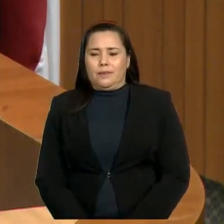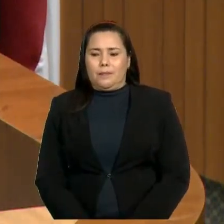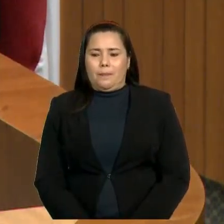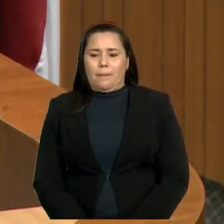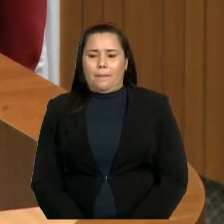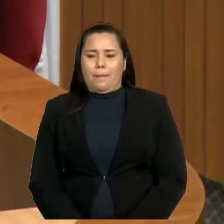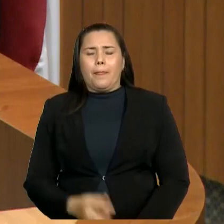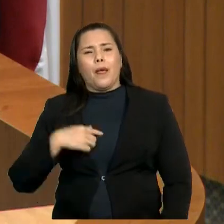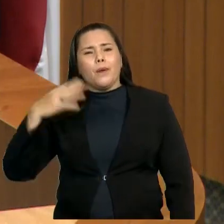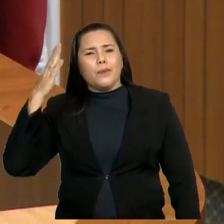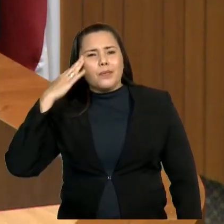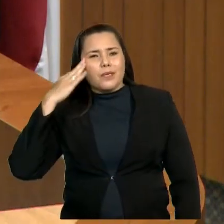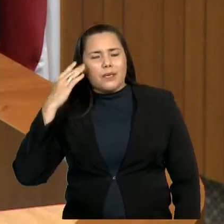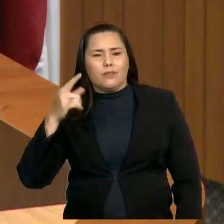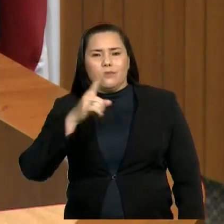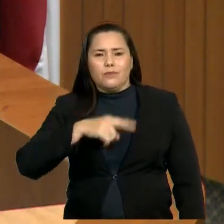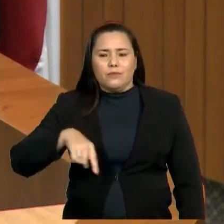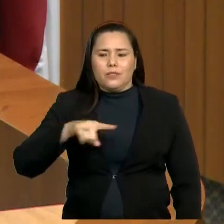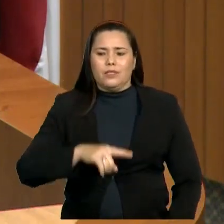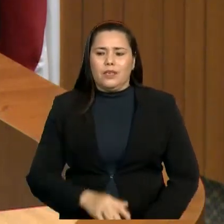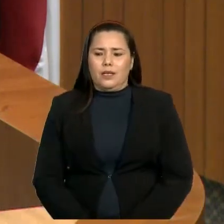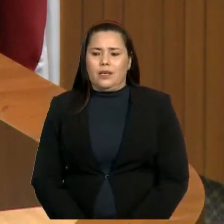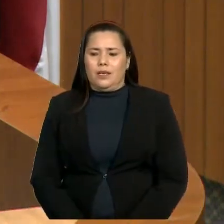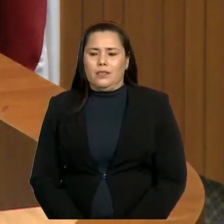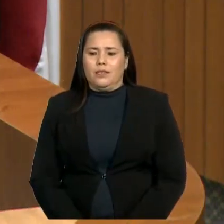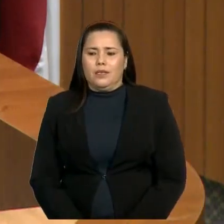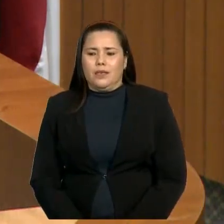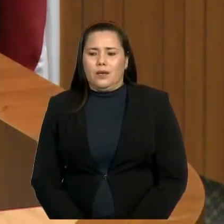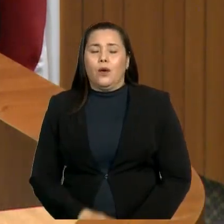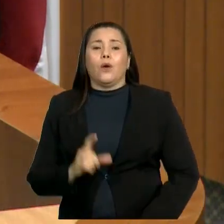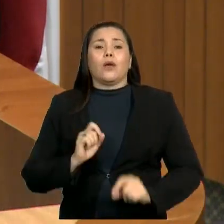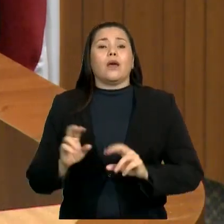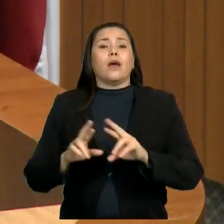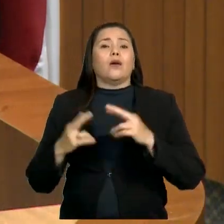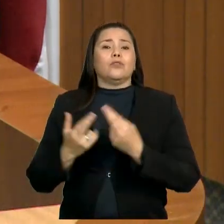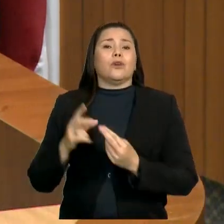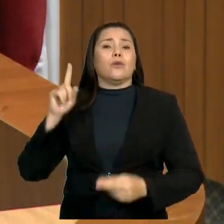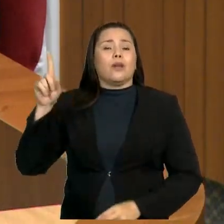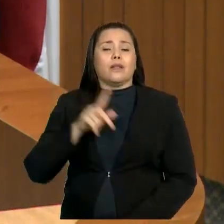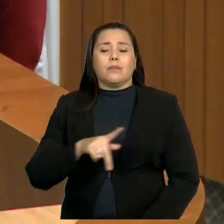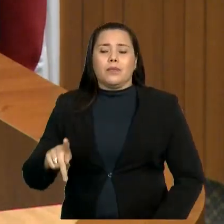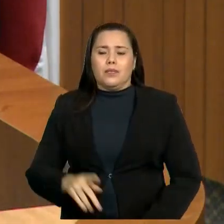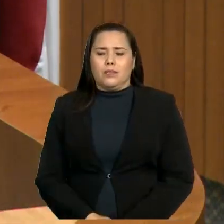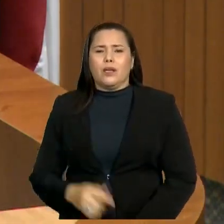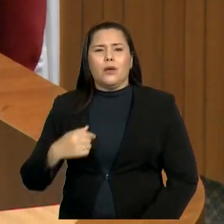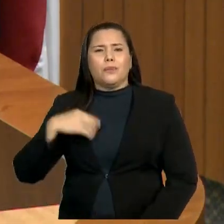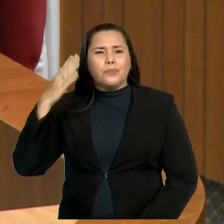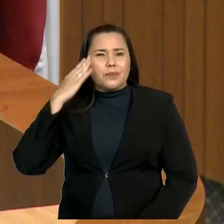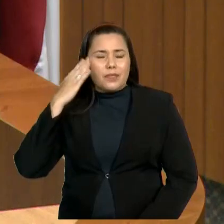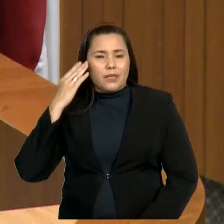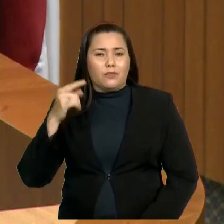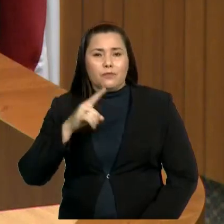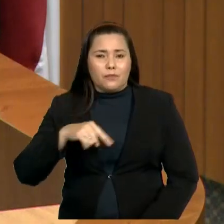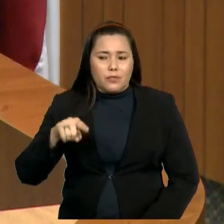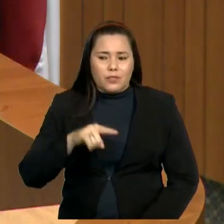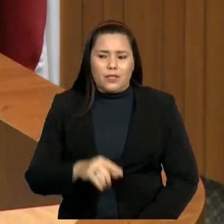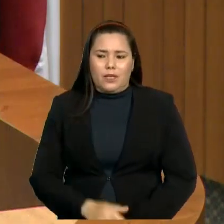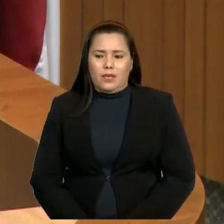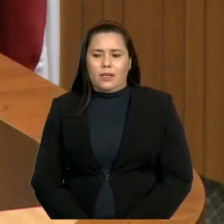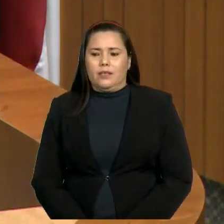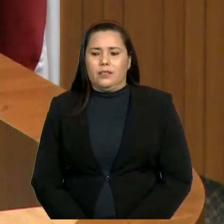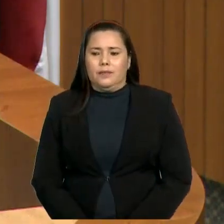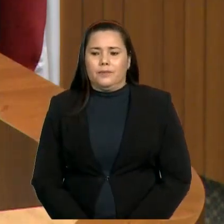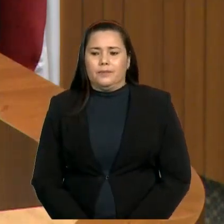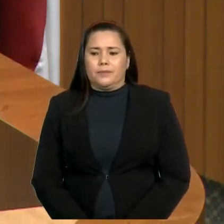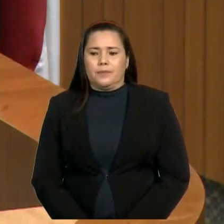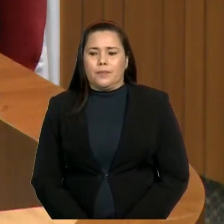reunião reunião na presidência entendo esses colegas tiveram suas eleições entregues aí pela força da